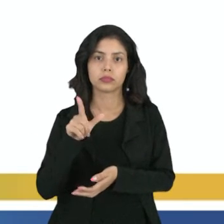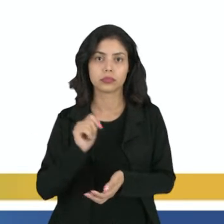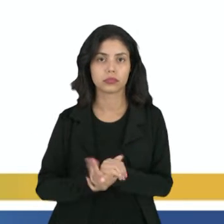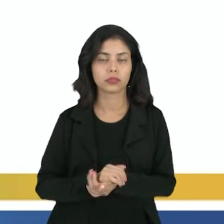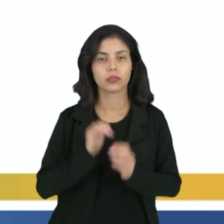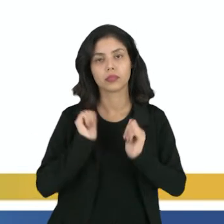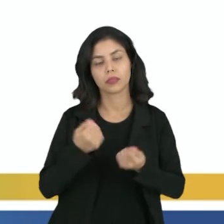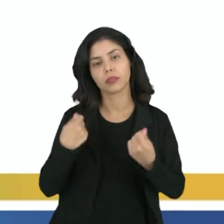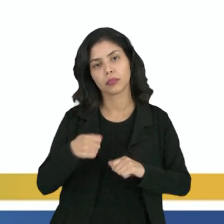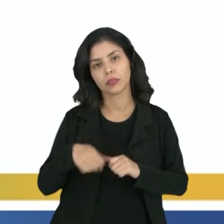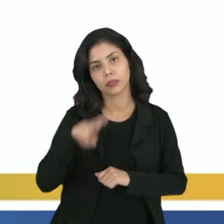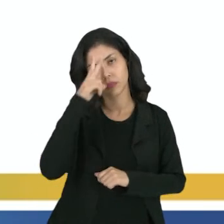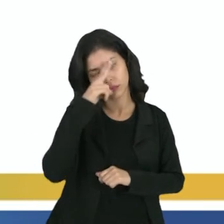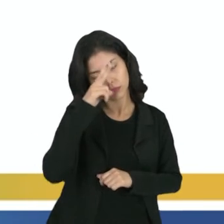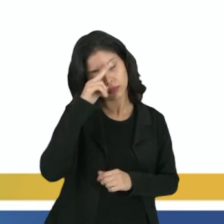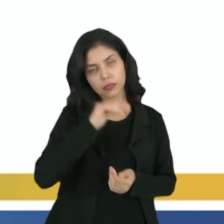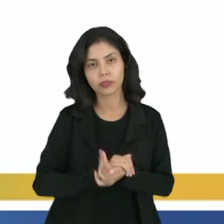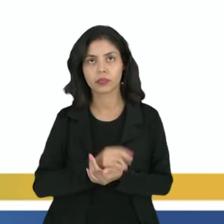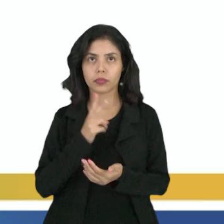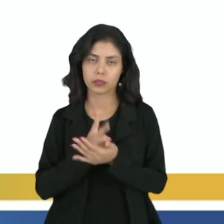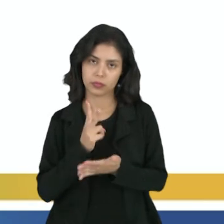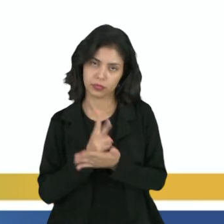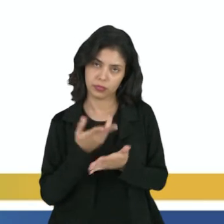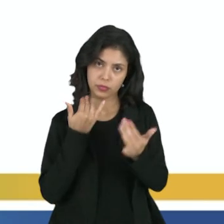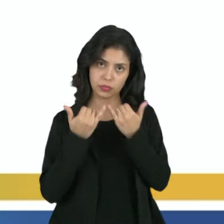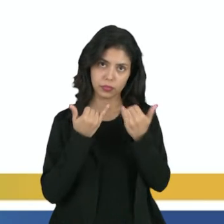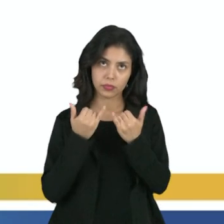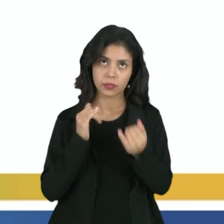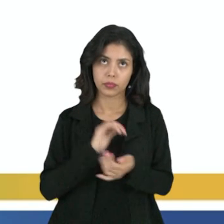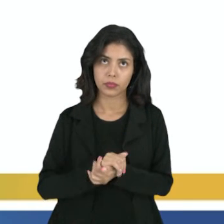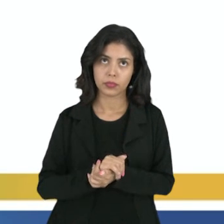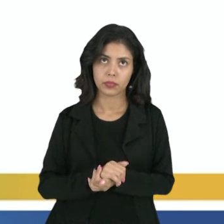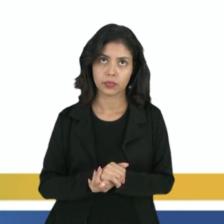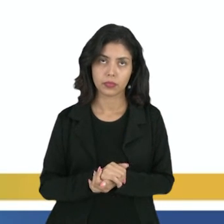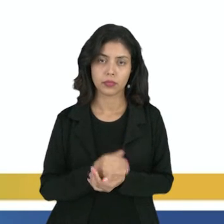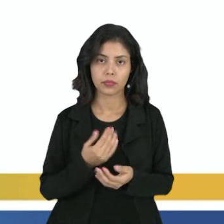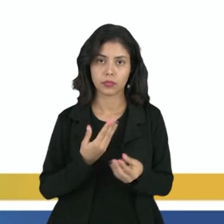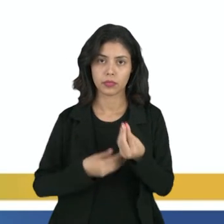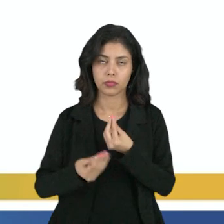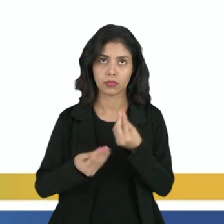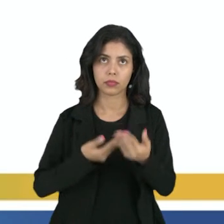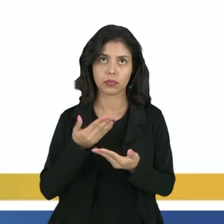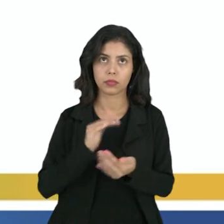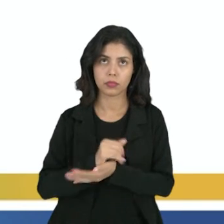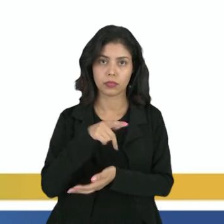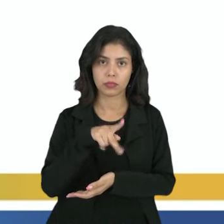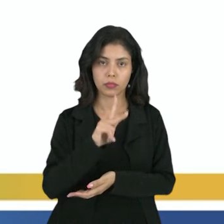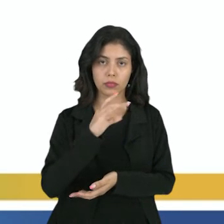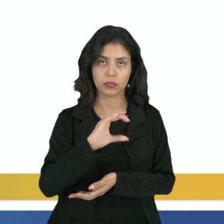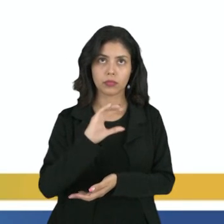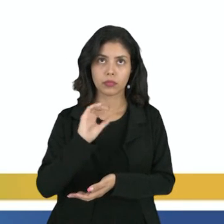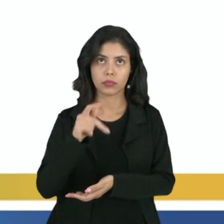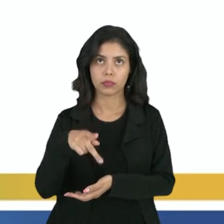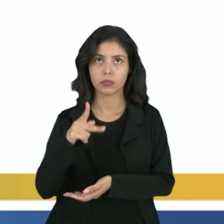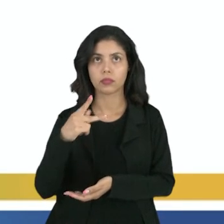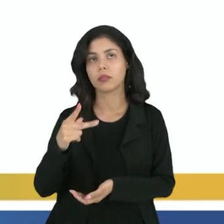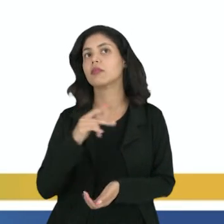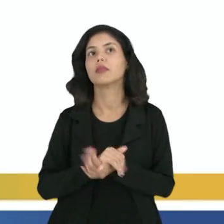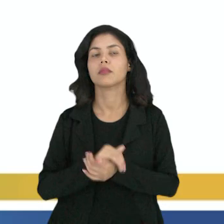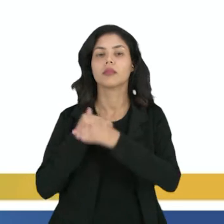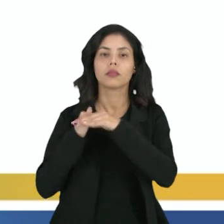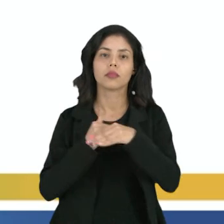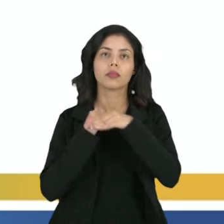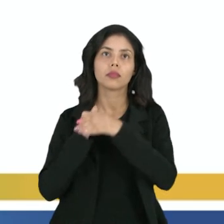E aí vocês precisam sempre relembrar dessas informações. Bom, relação entre Kp e Kc